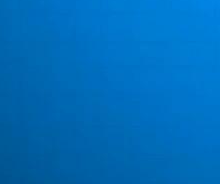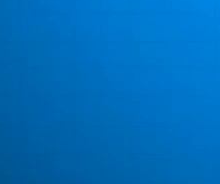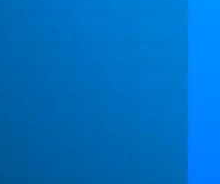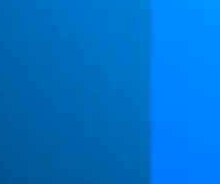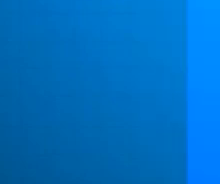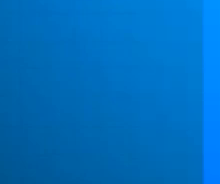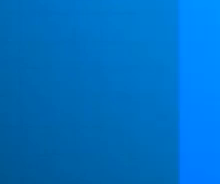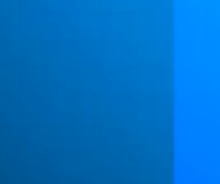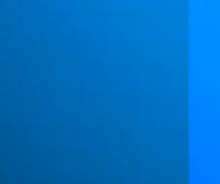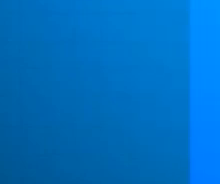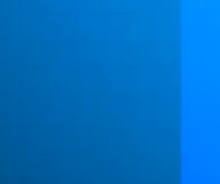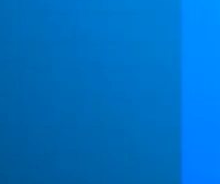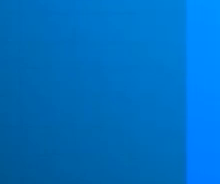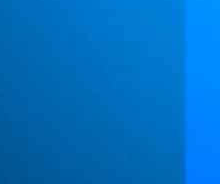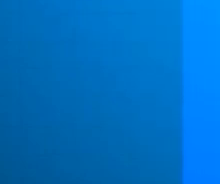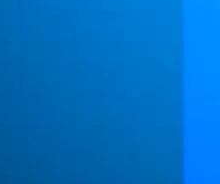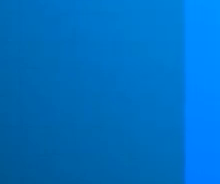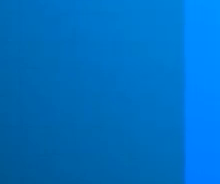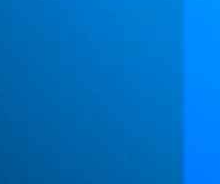E aí